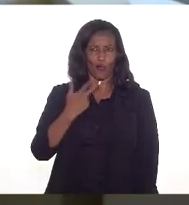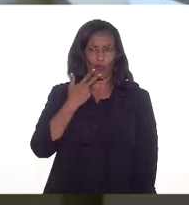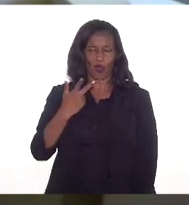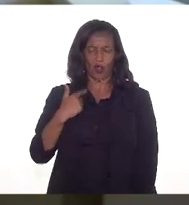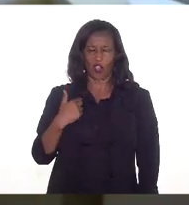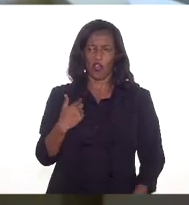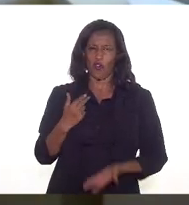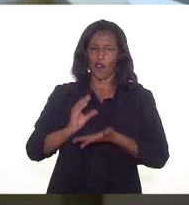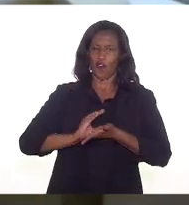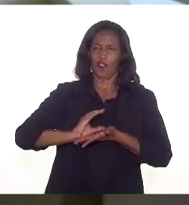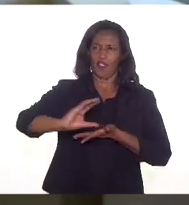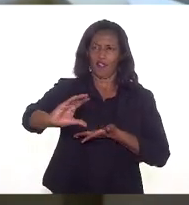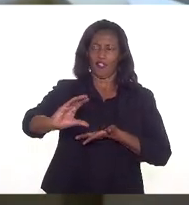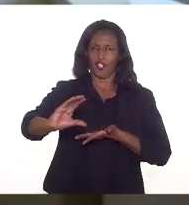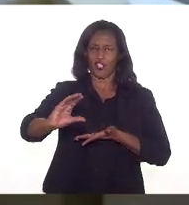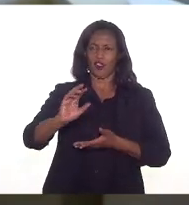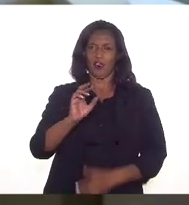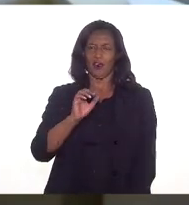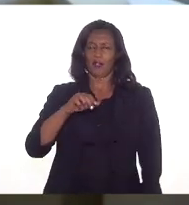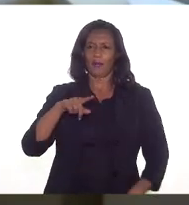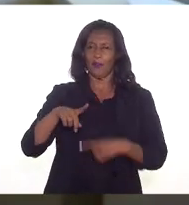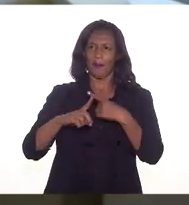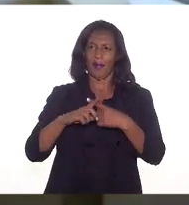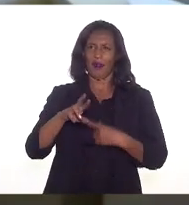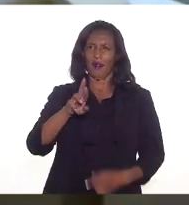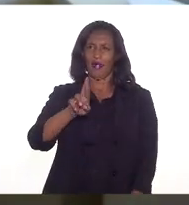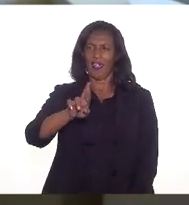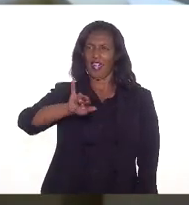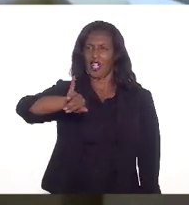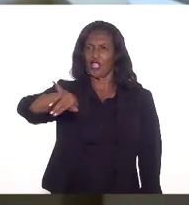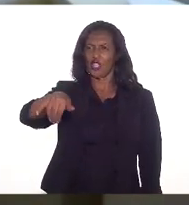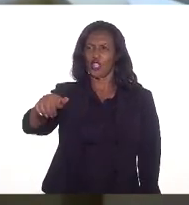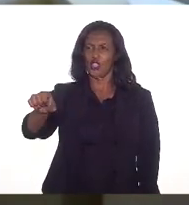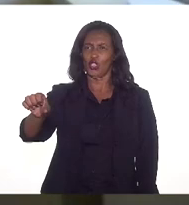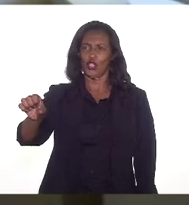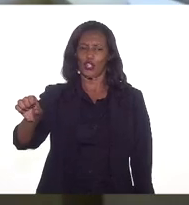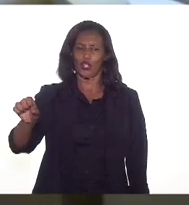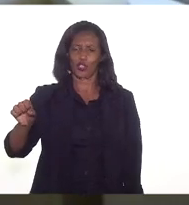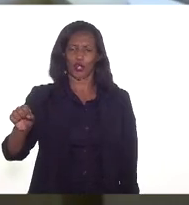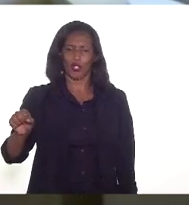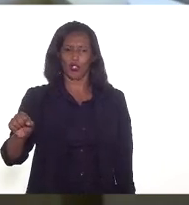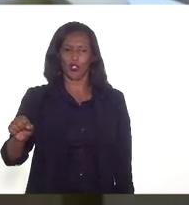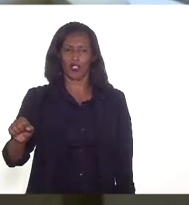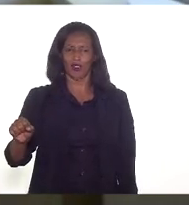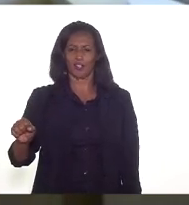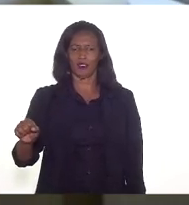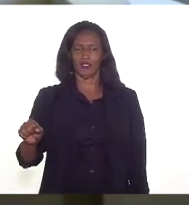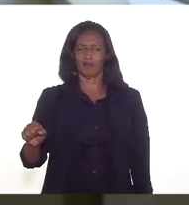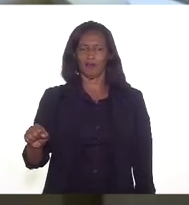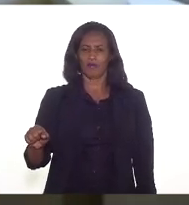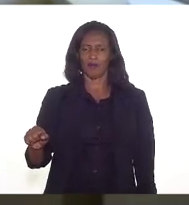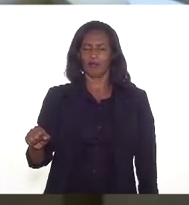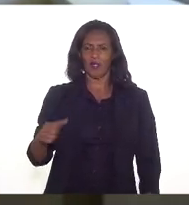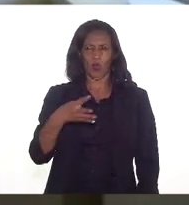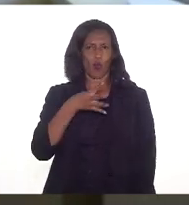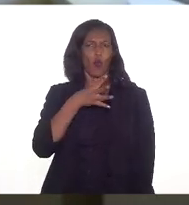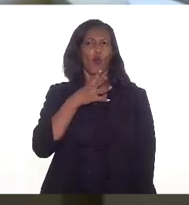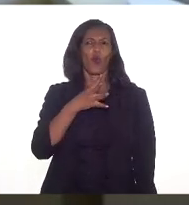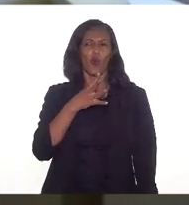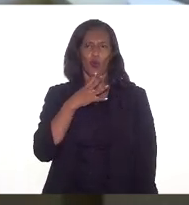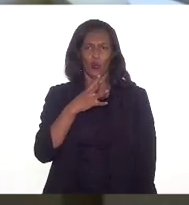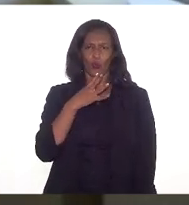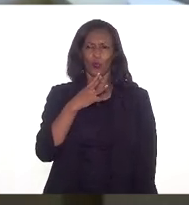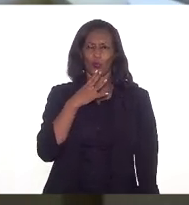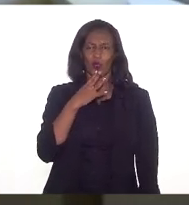recuperação de umas RJs. RJs, rodovias estaduais, eu as conheço bem, porque a minha origem